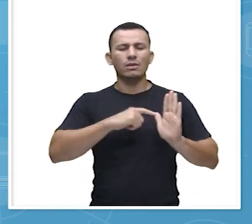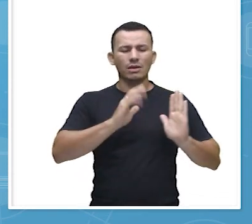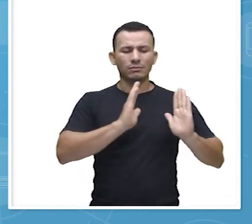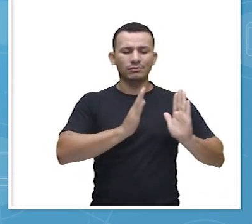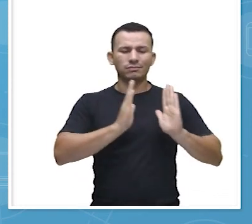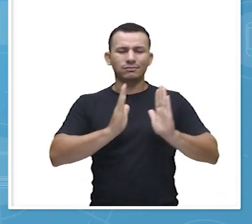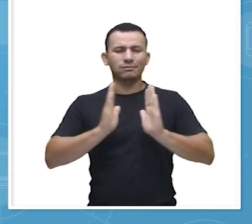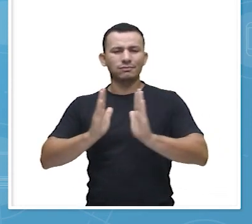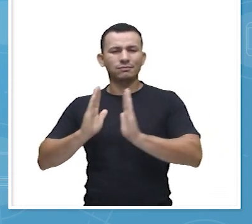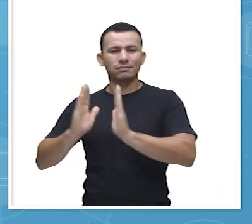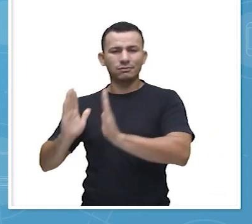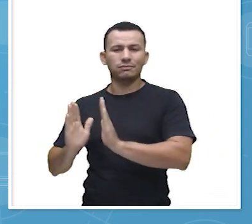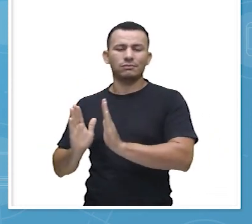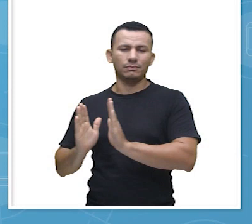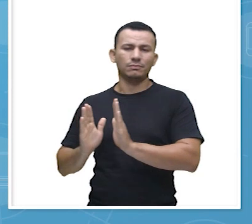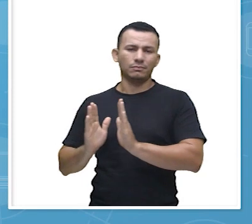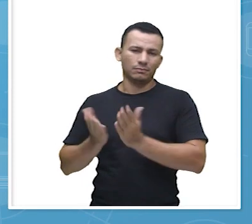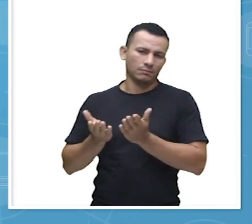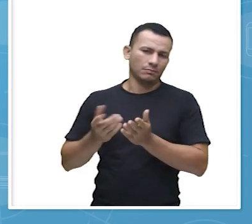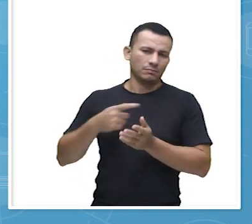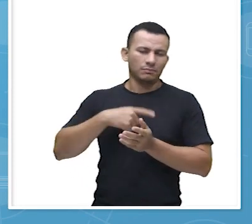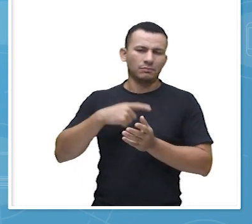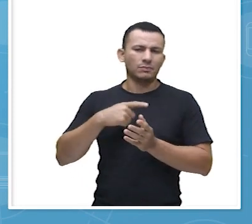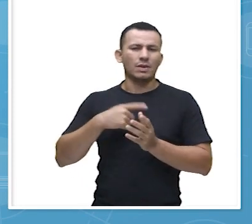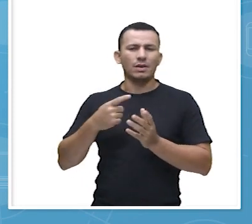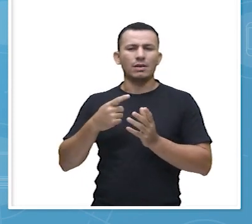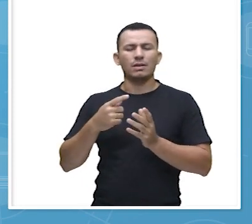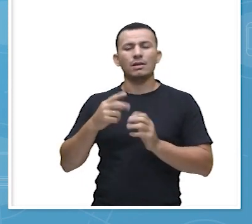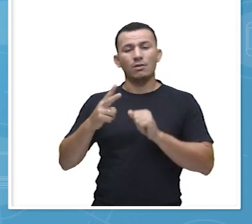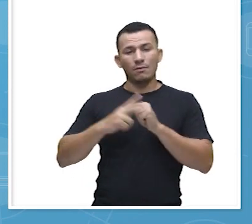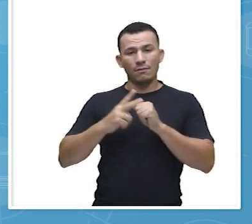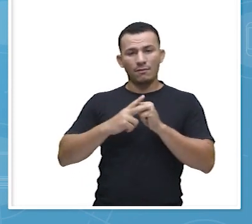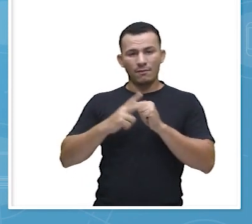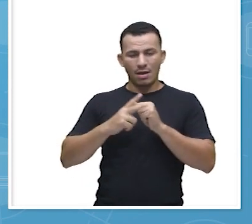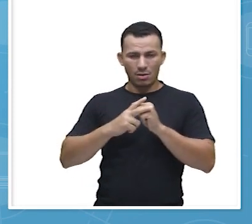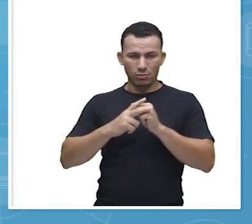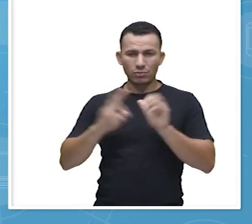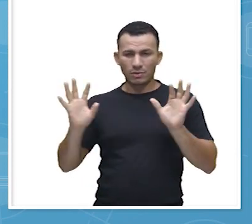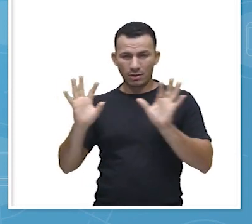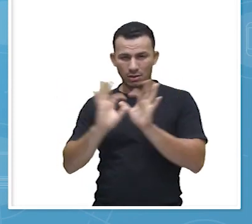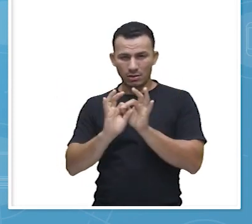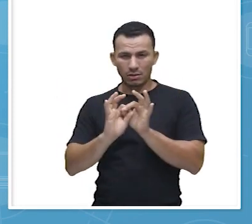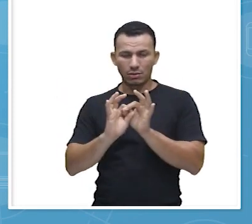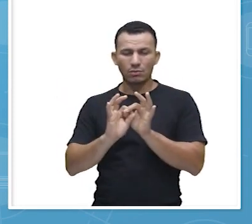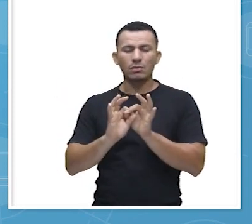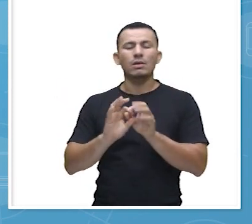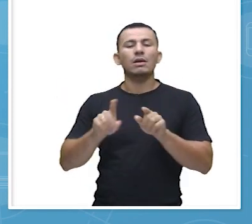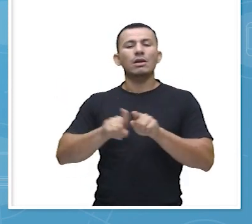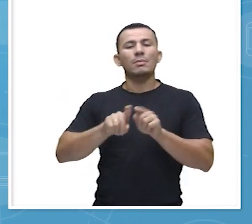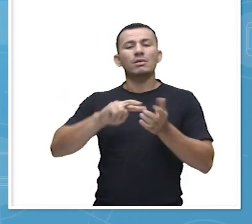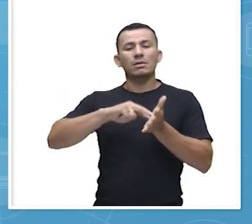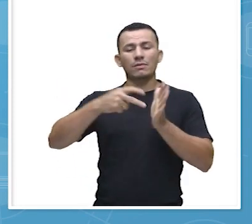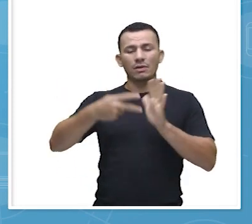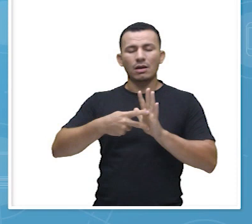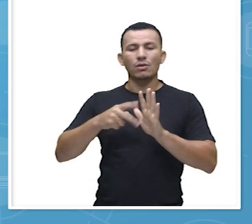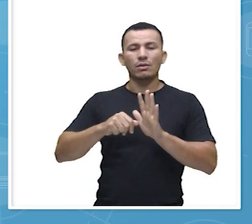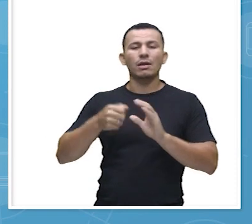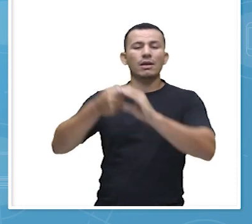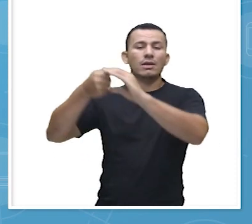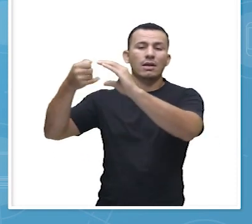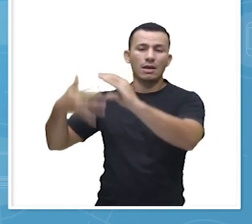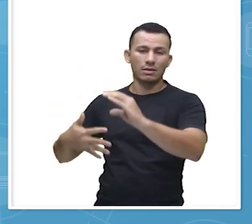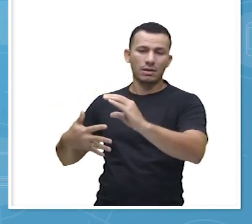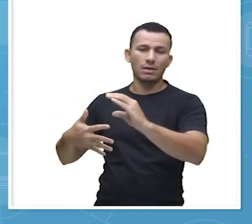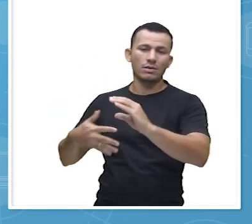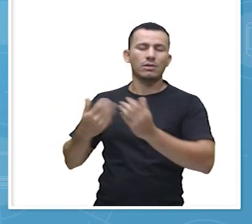que traz normalmente, geralmente, um verbo de ligação e que se dedica a trazer caracterizações sobre um ser, que